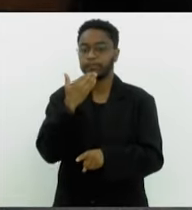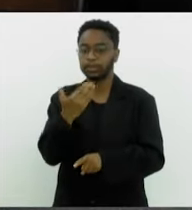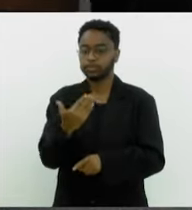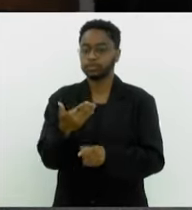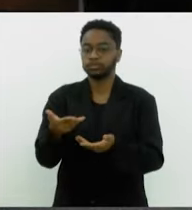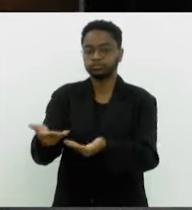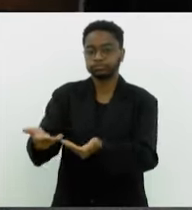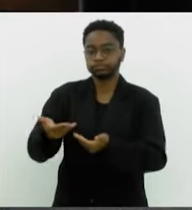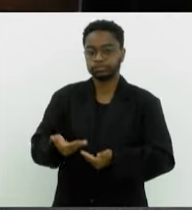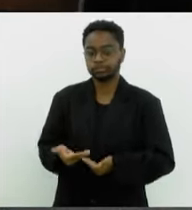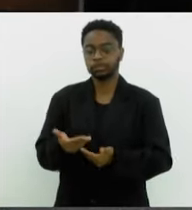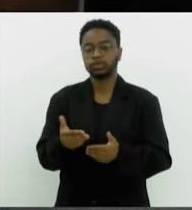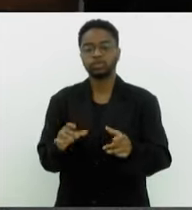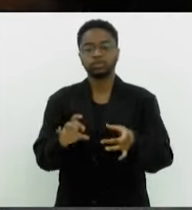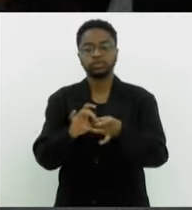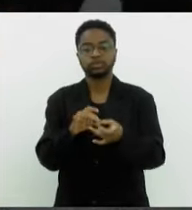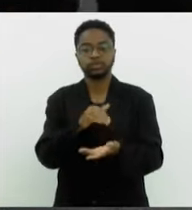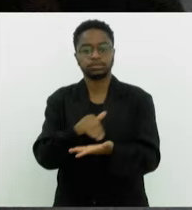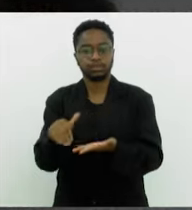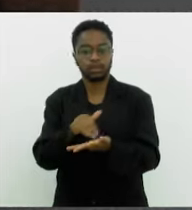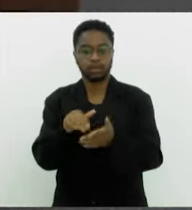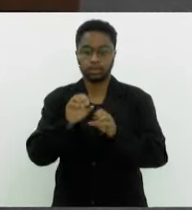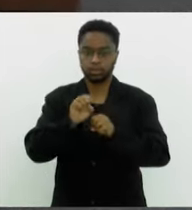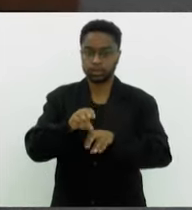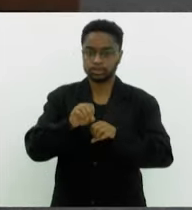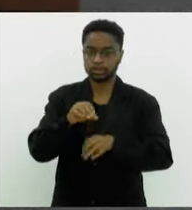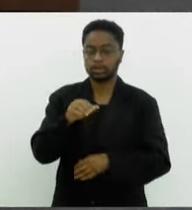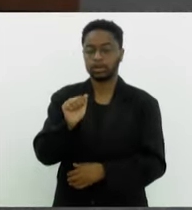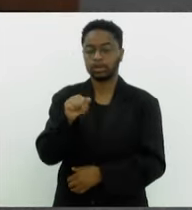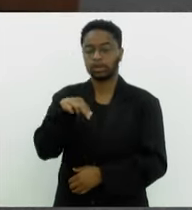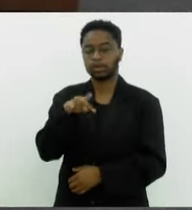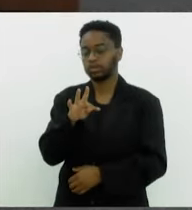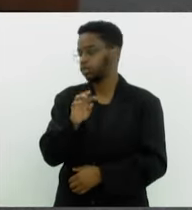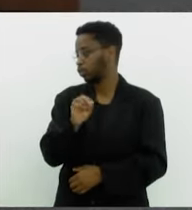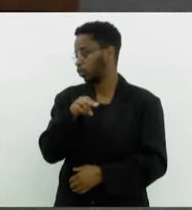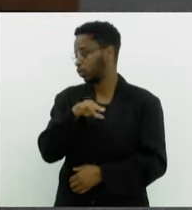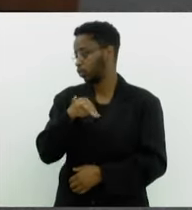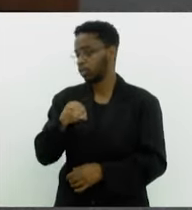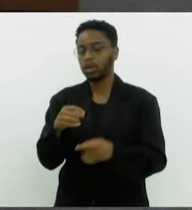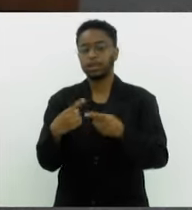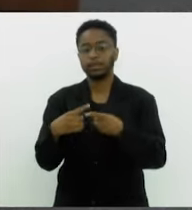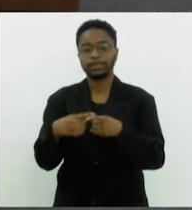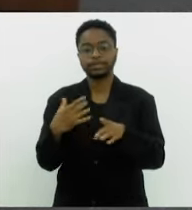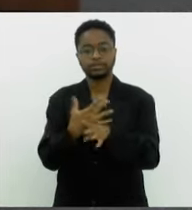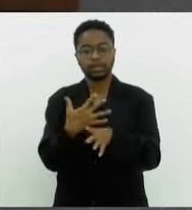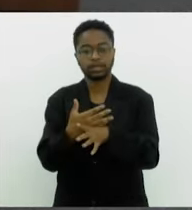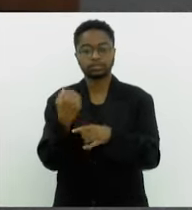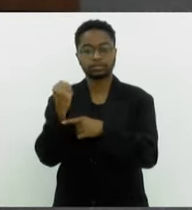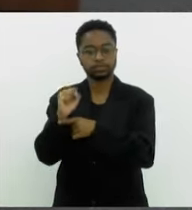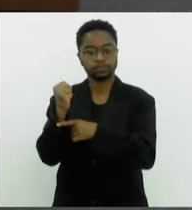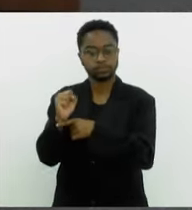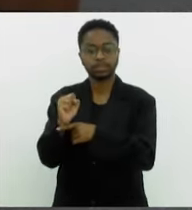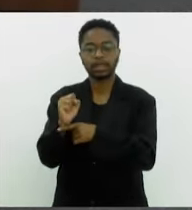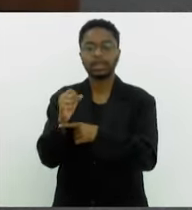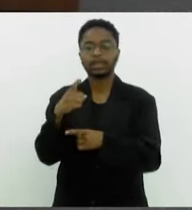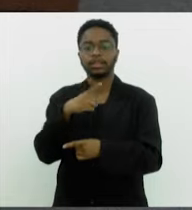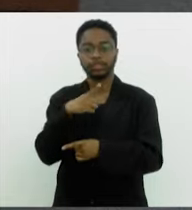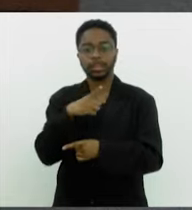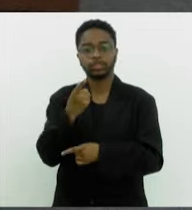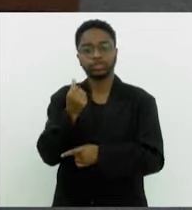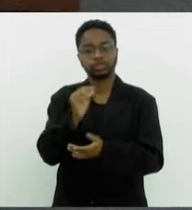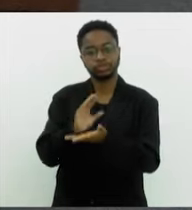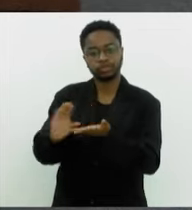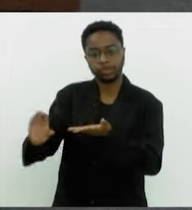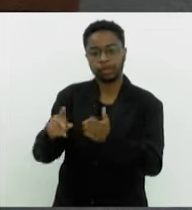recebidos pelo secretário de Educação, Antônio Pérez. O município de Saquarema é um município que tem recebido royalties de petróleo, é